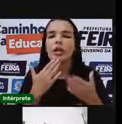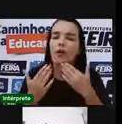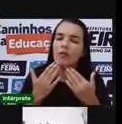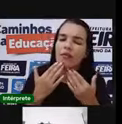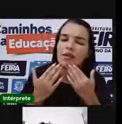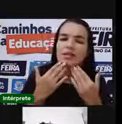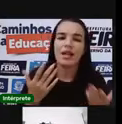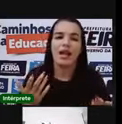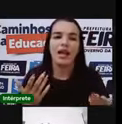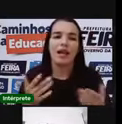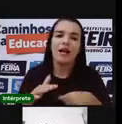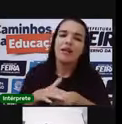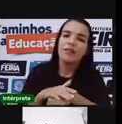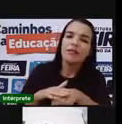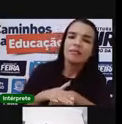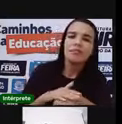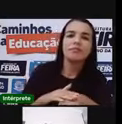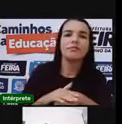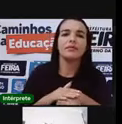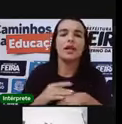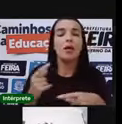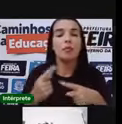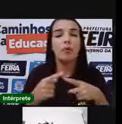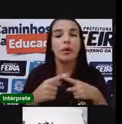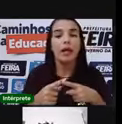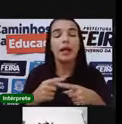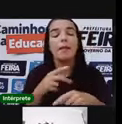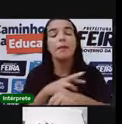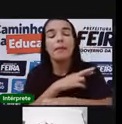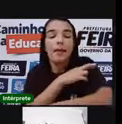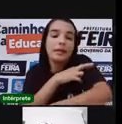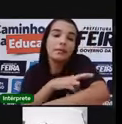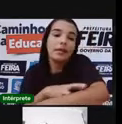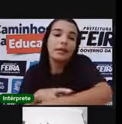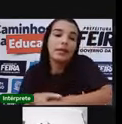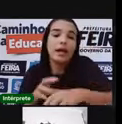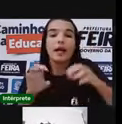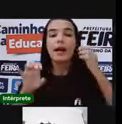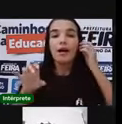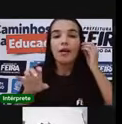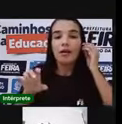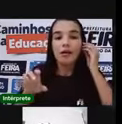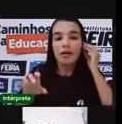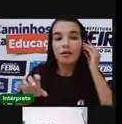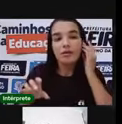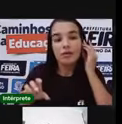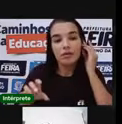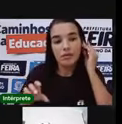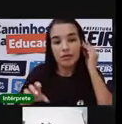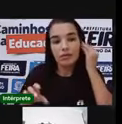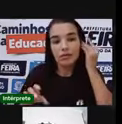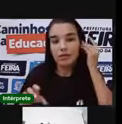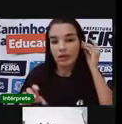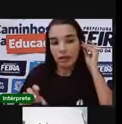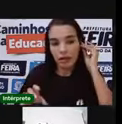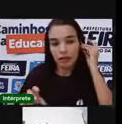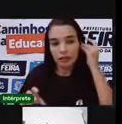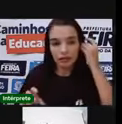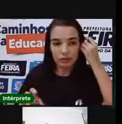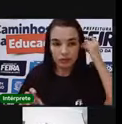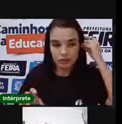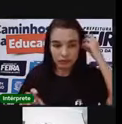de forma que ela, que eu respeite esse estado, não é? Que ela está. Então, quando a gente é empático, a